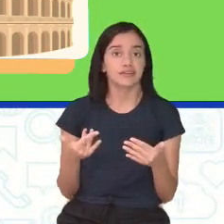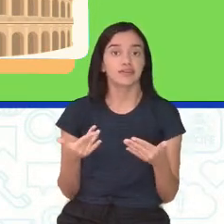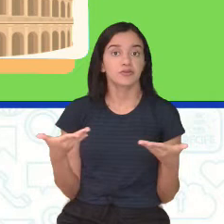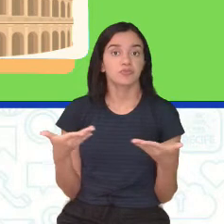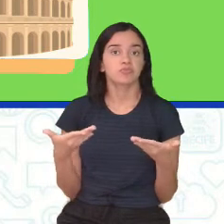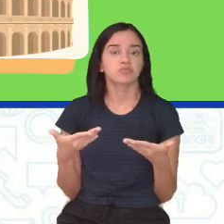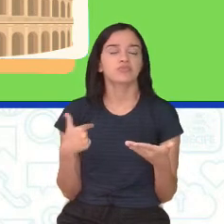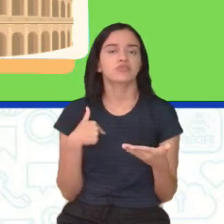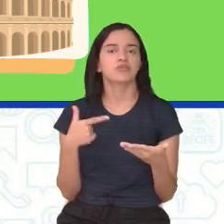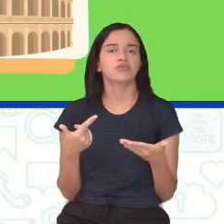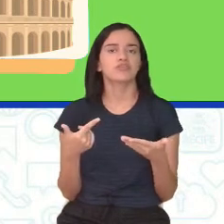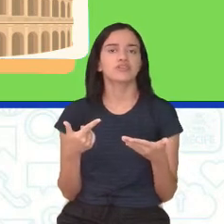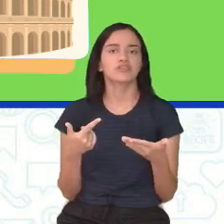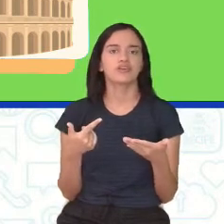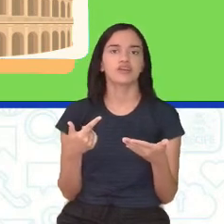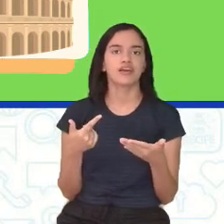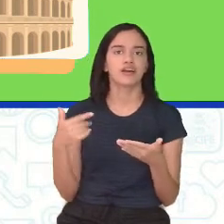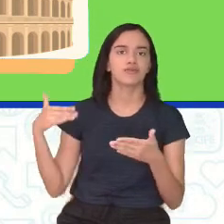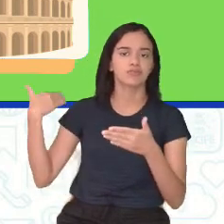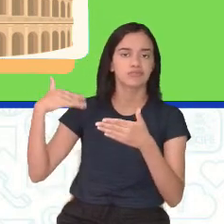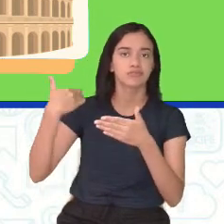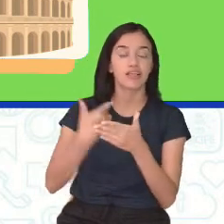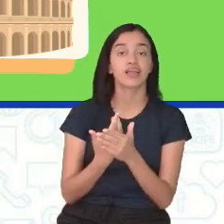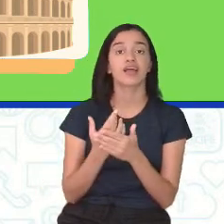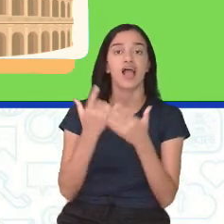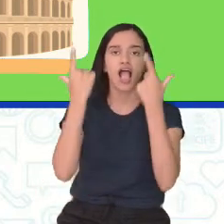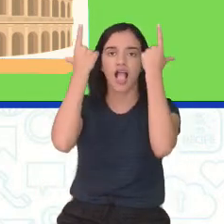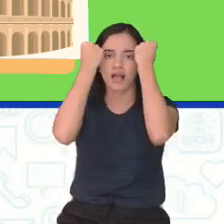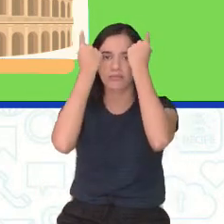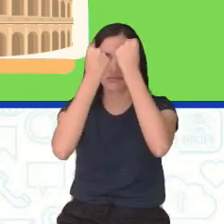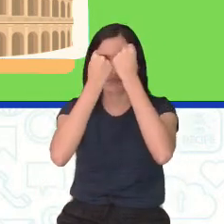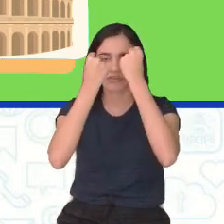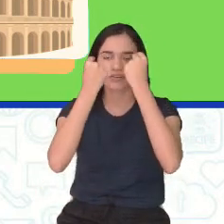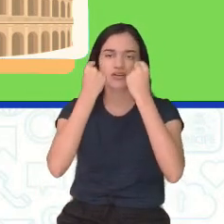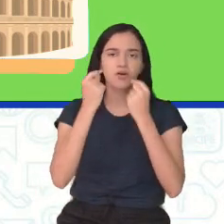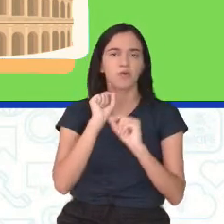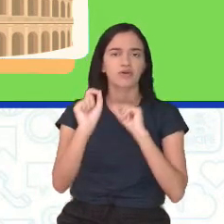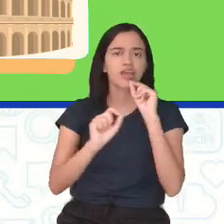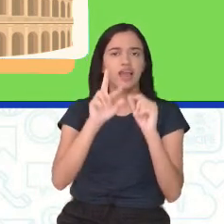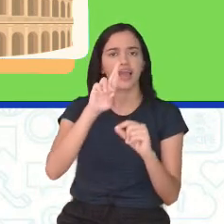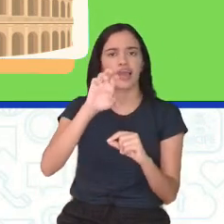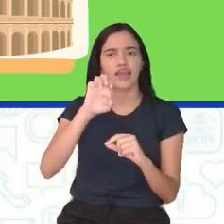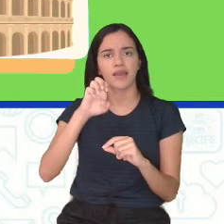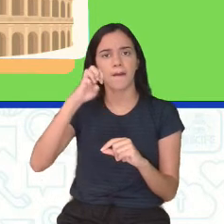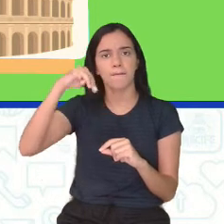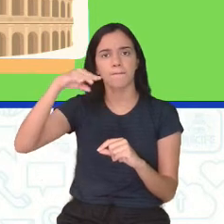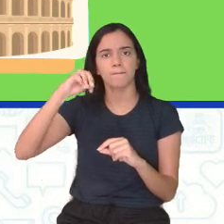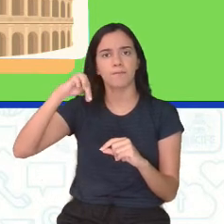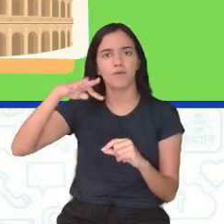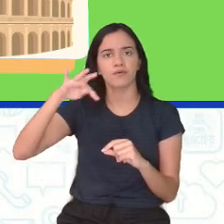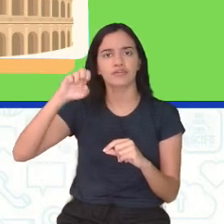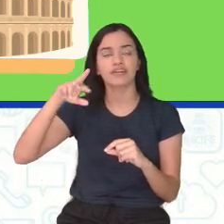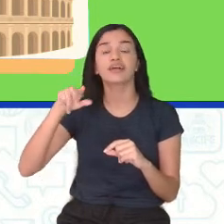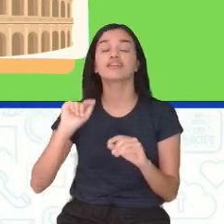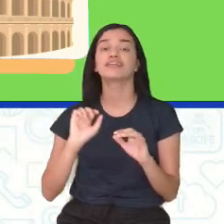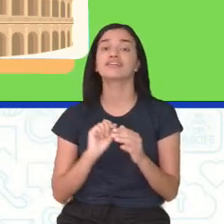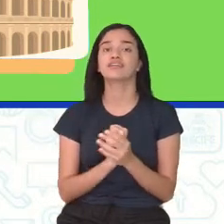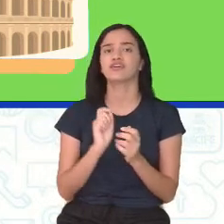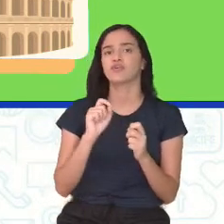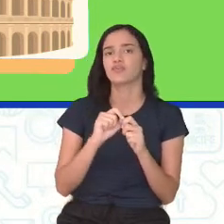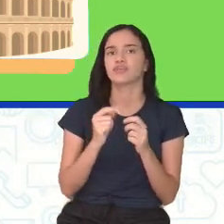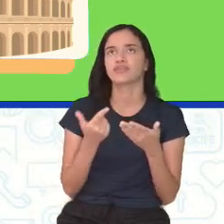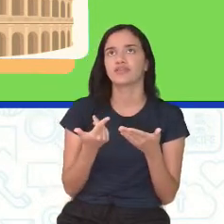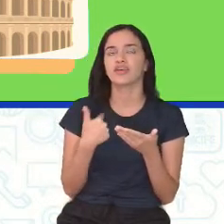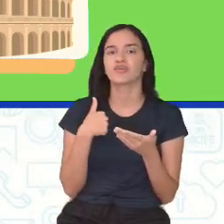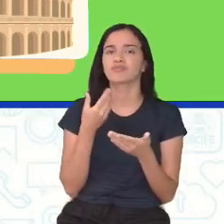a ginástica, ela remonta à Grécia Antiga. Quando a gente fala de remontar, né? A gente está falando aí de fazer uma coisa que